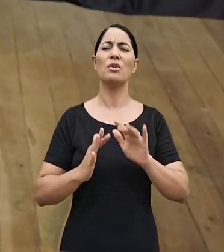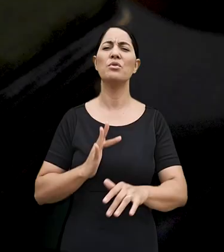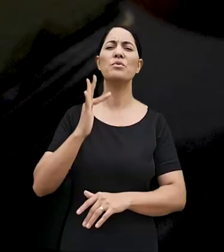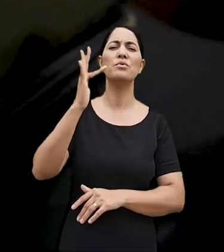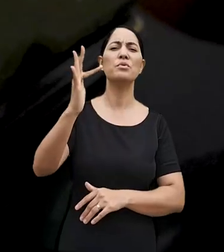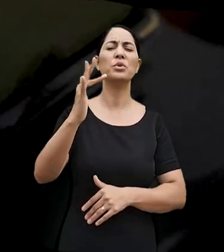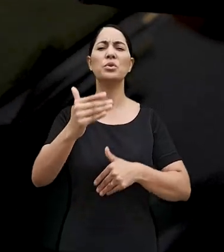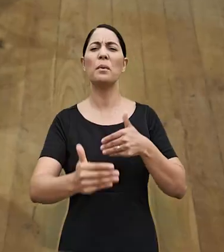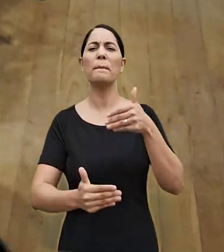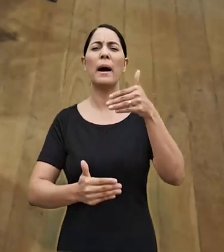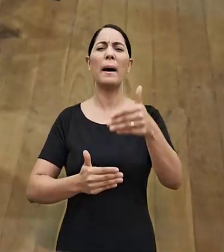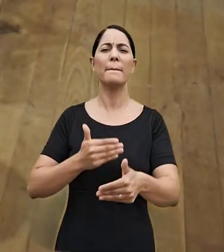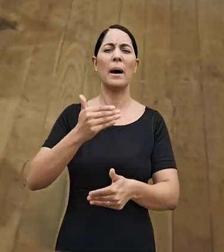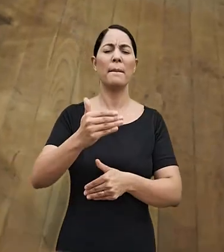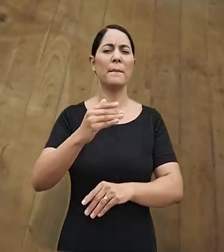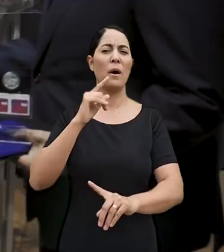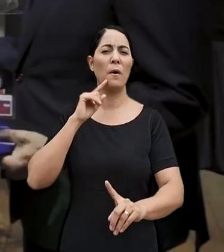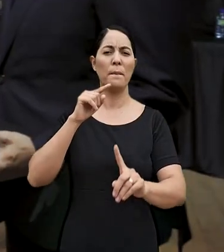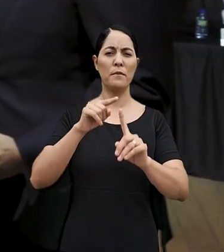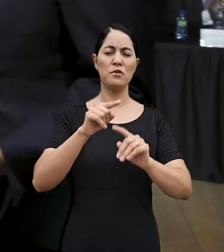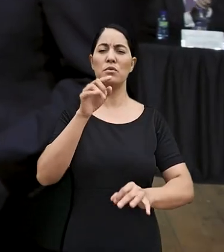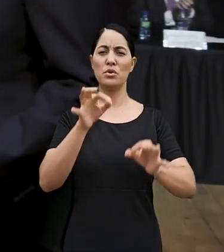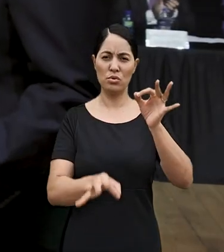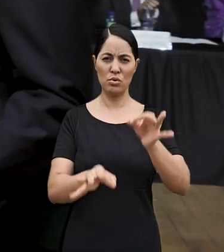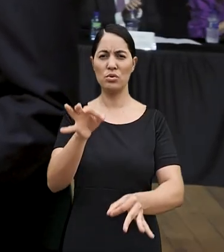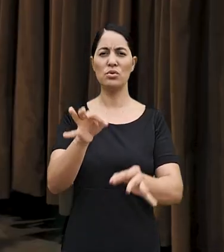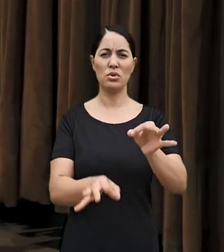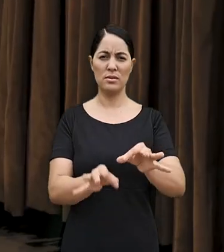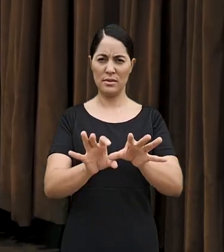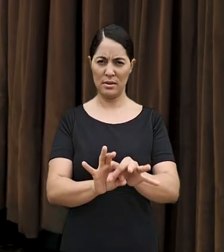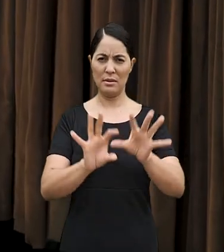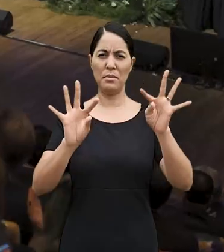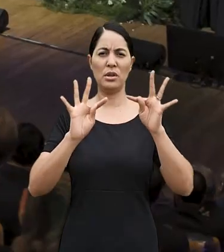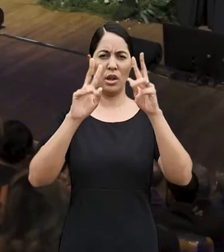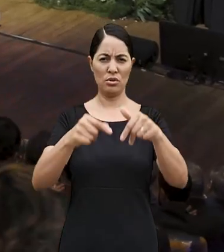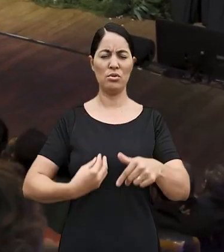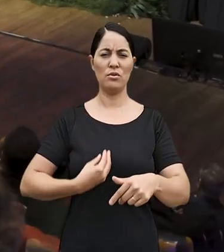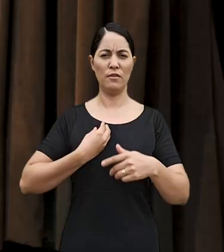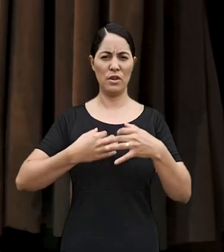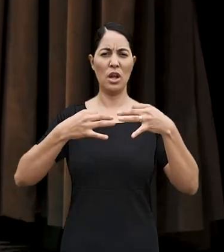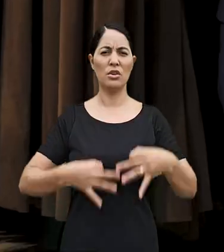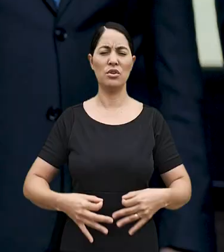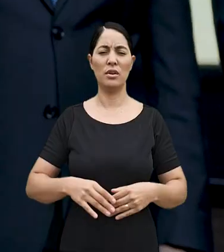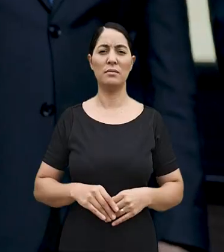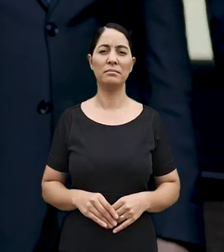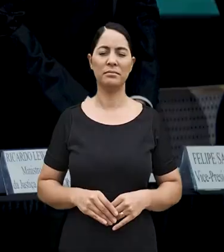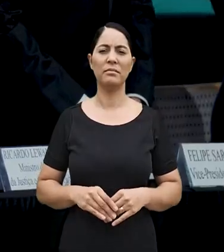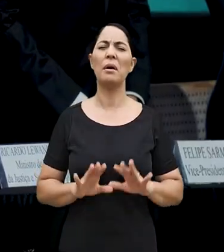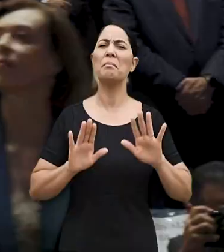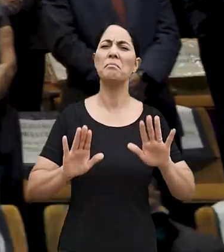construindo um futuro guiado pela justiça, pela liberdade e pela dignidade de todos. E o que permanecerá